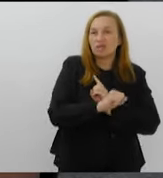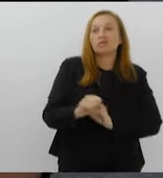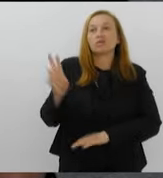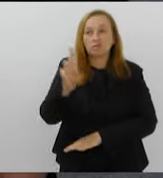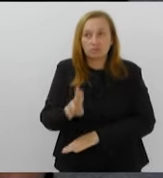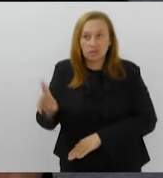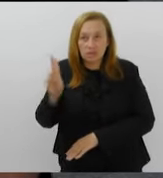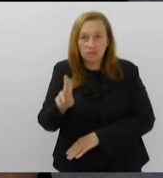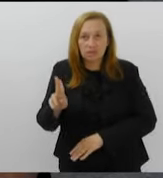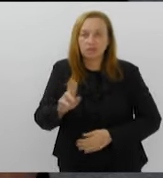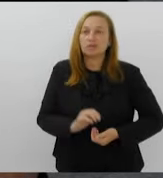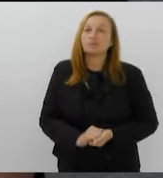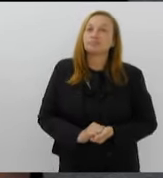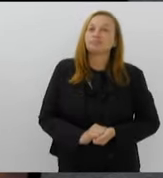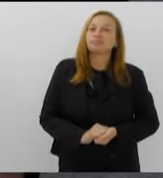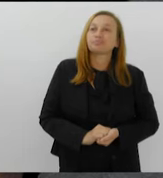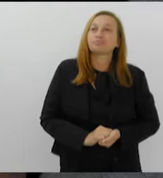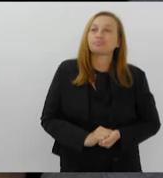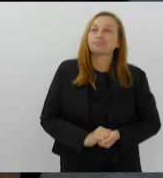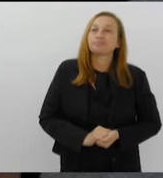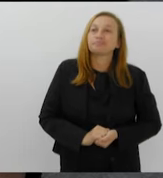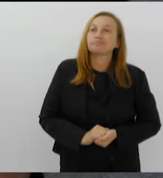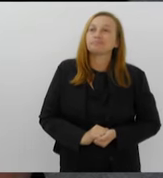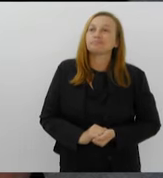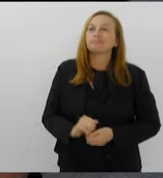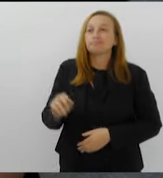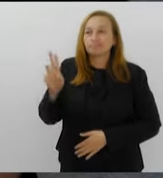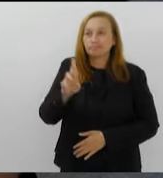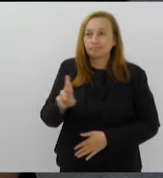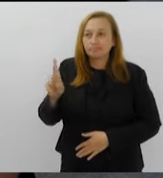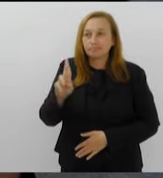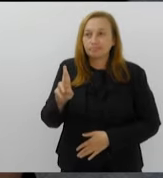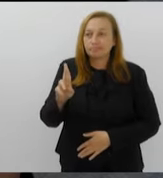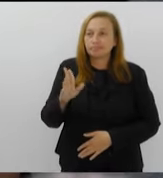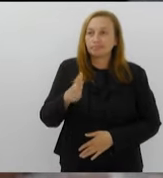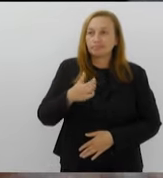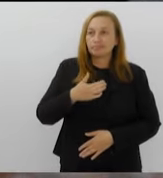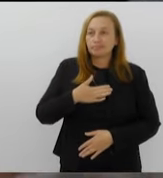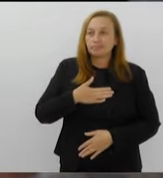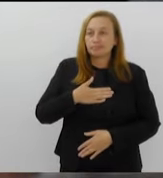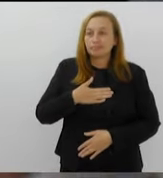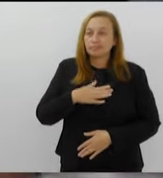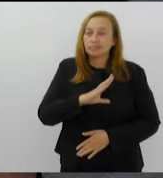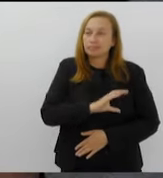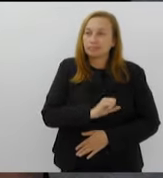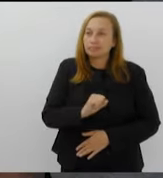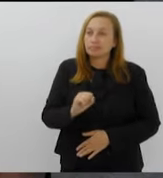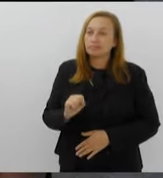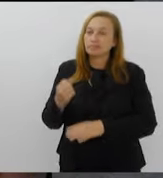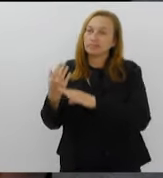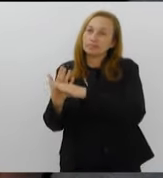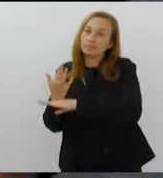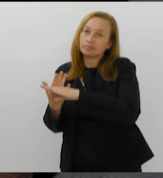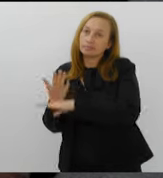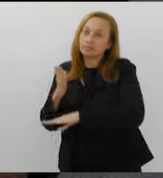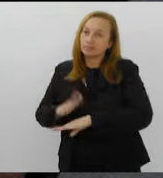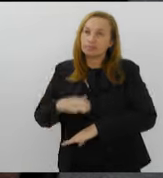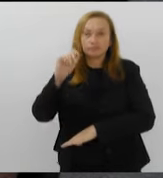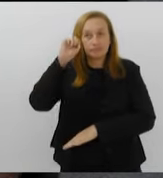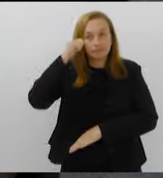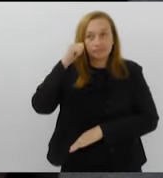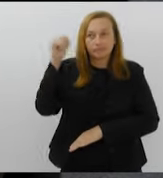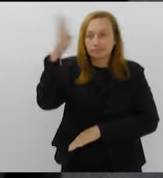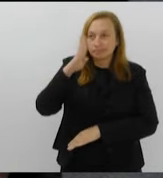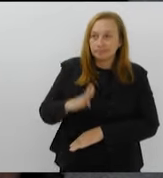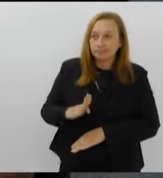universidade, que é a universidade, aí me reservo a falar da minha querida UERJ, mais negra desse Brasil, que